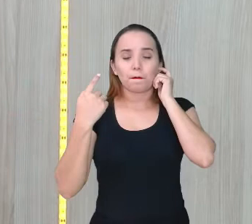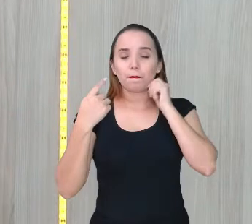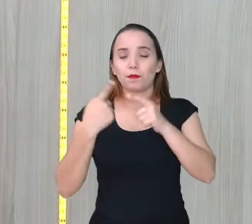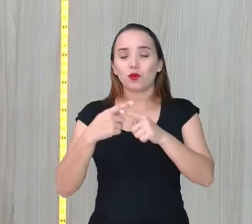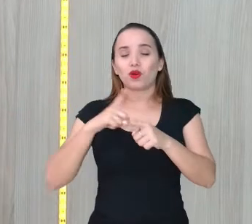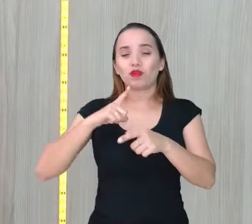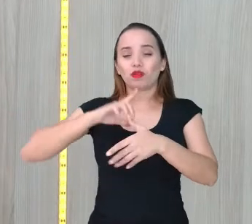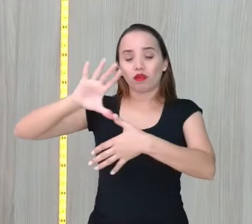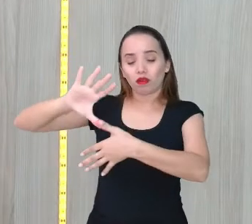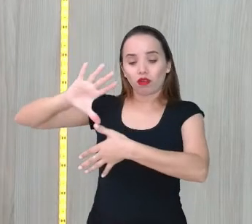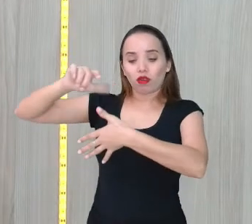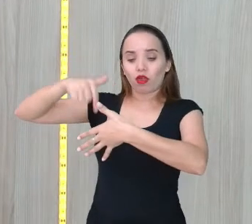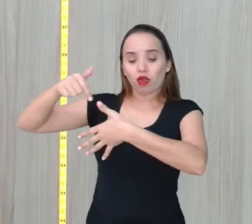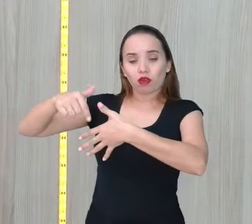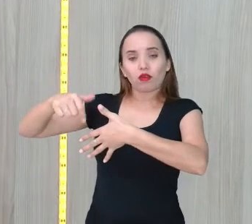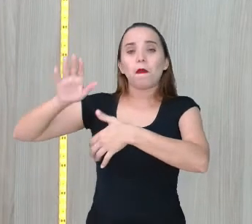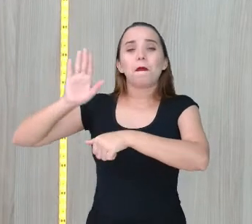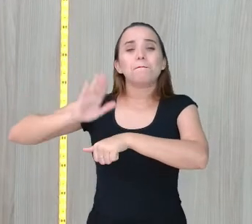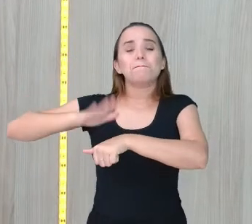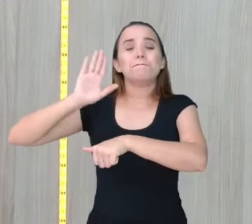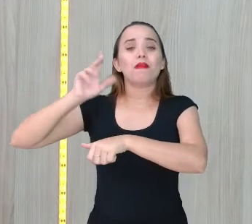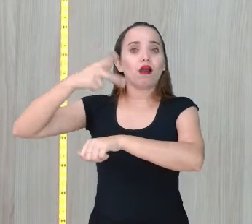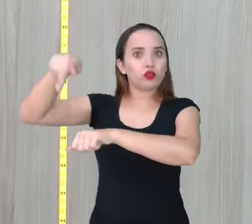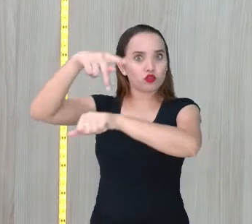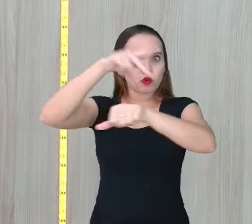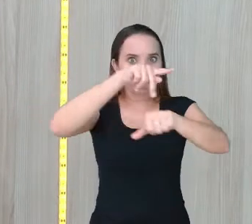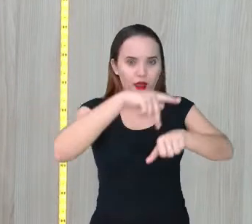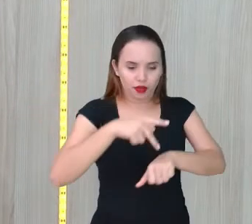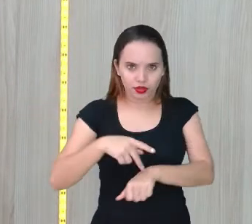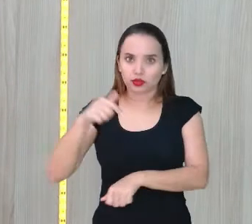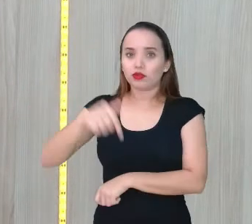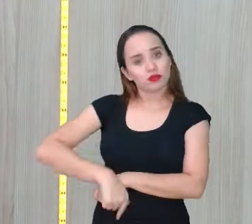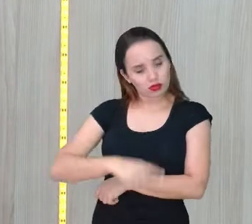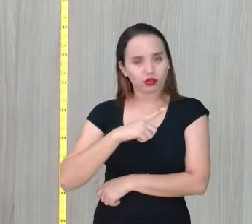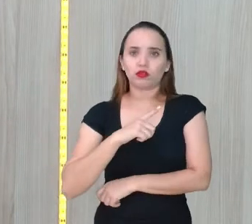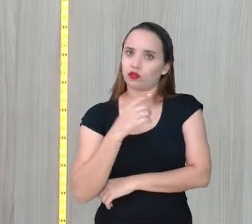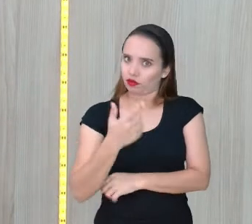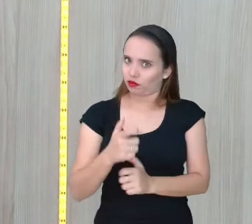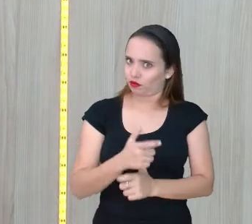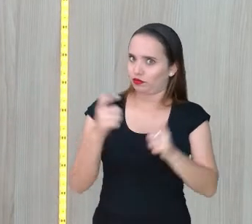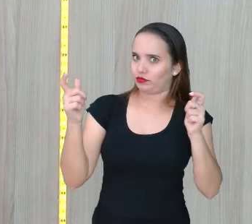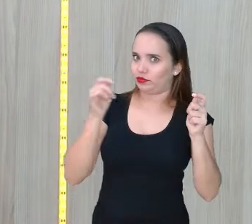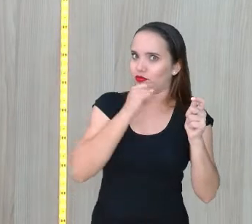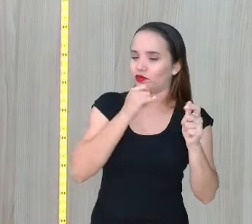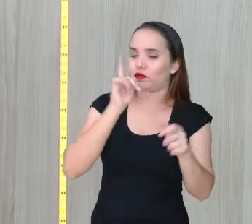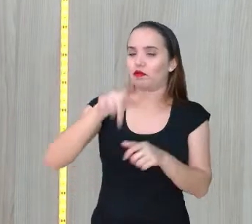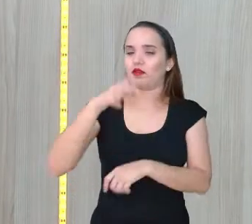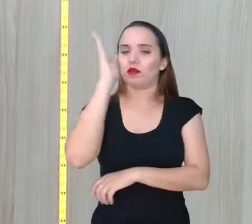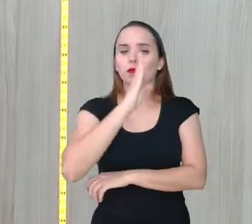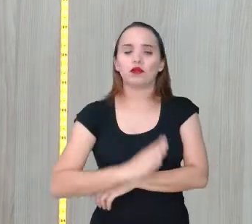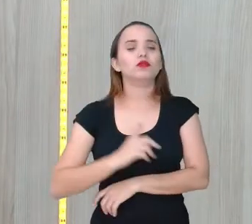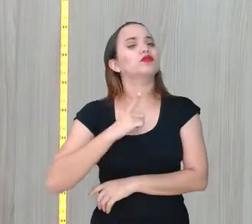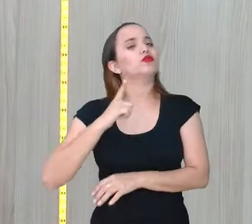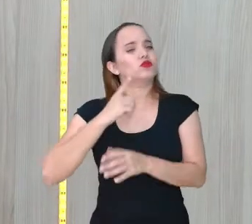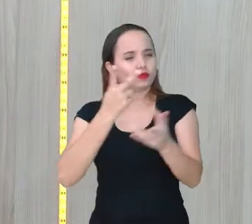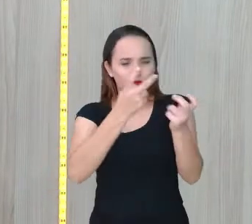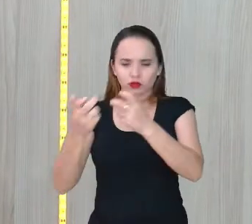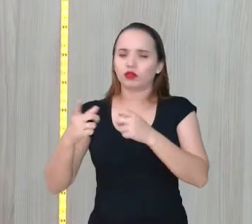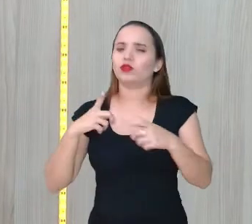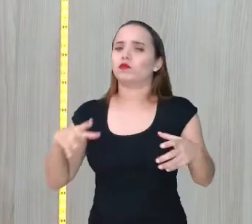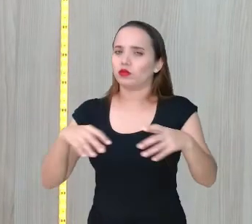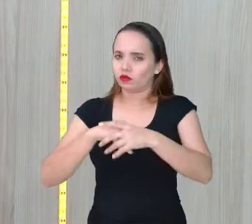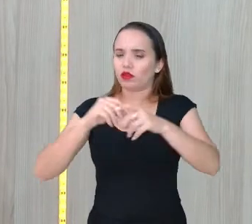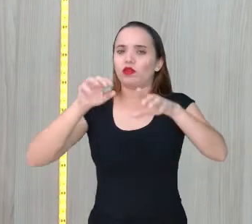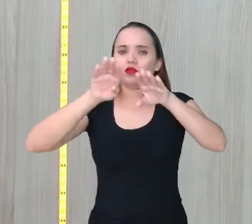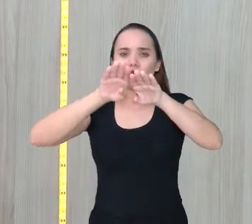maior por aqui. A gente tem o nosso grande exemplo, que é o Brasil, que a gente vê aí uma desigualdade muito grande dentro do nosso